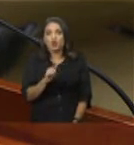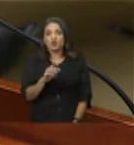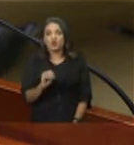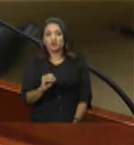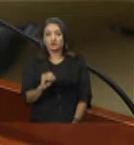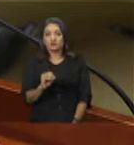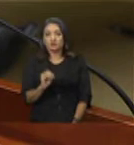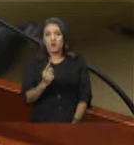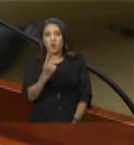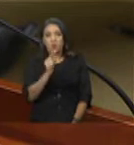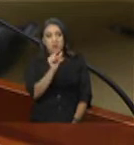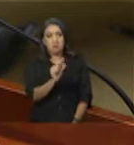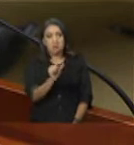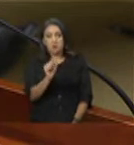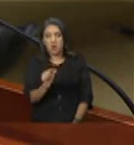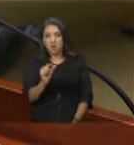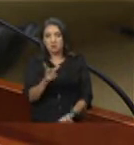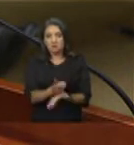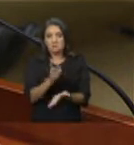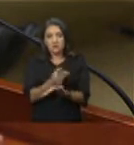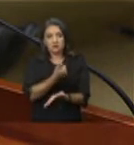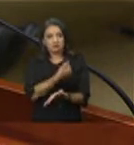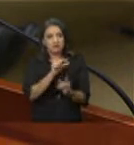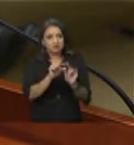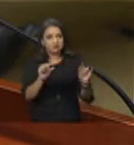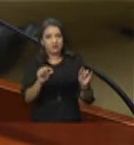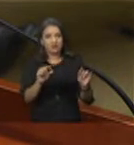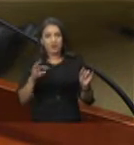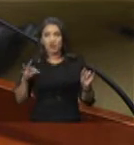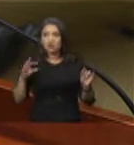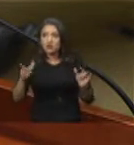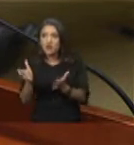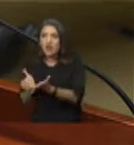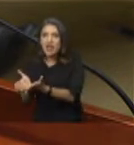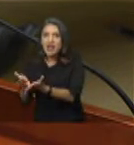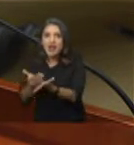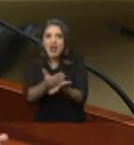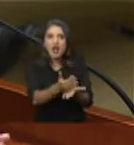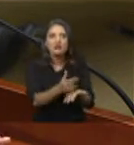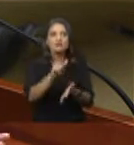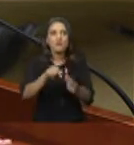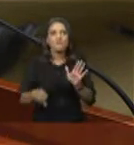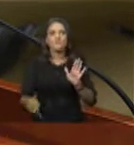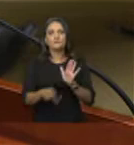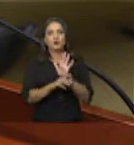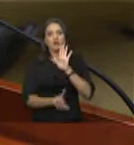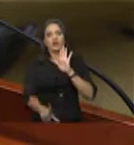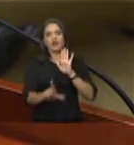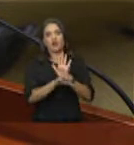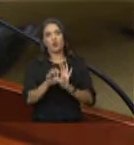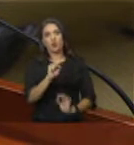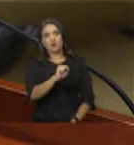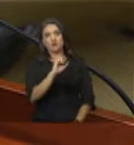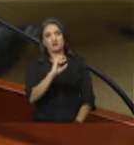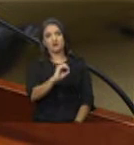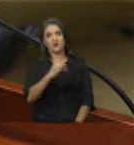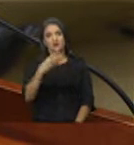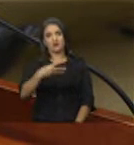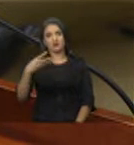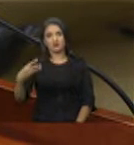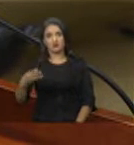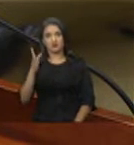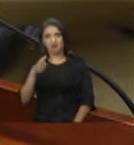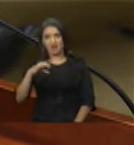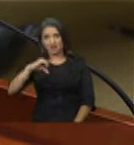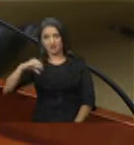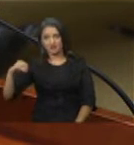Receita Federal escolheu um único top para todos essa arrecadações da lei 8.033 de 90